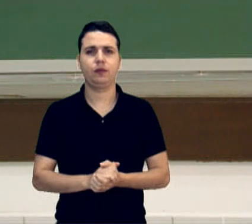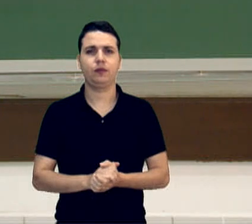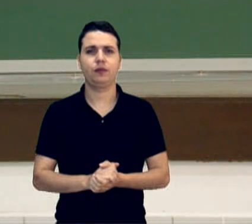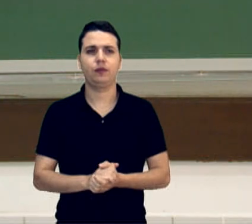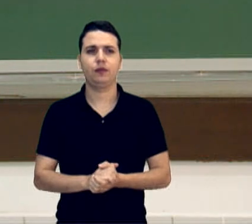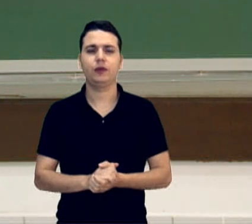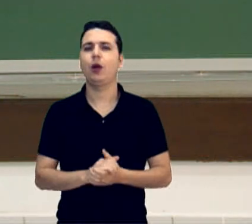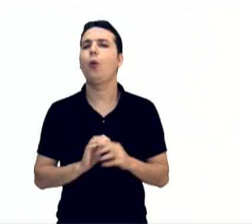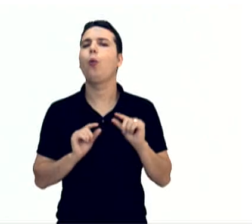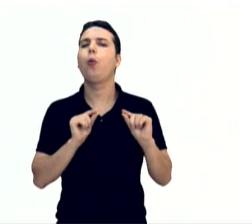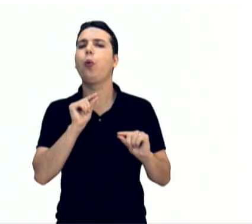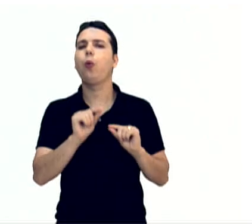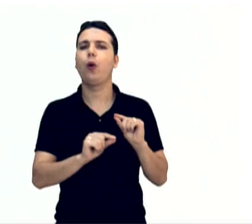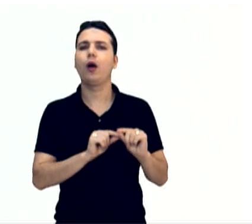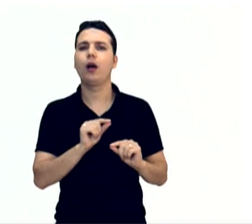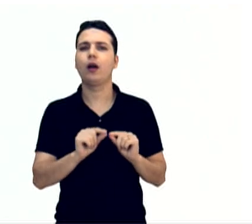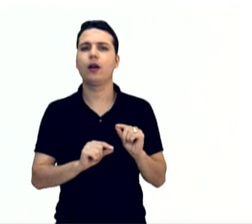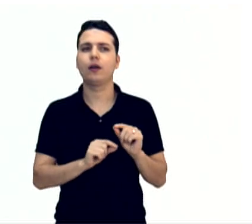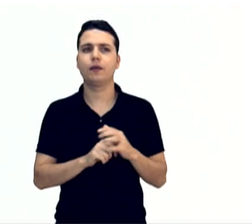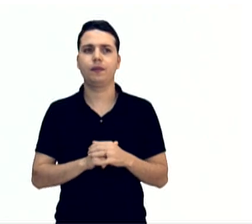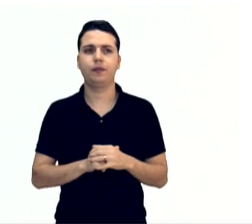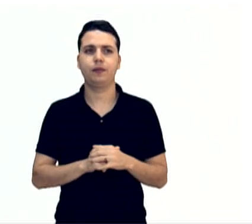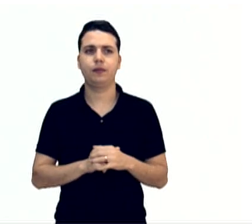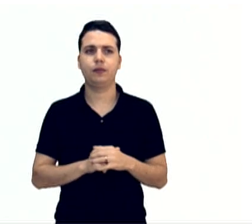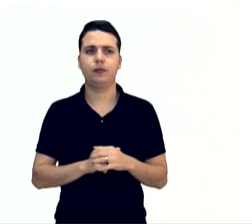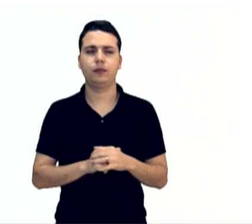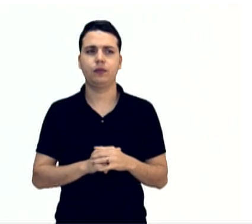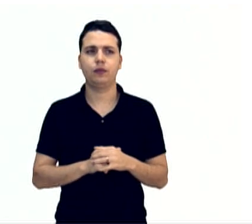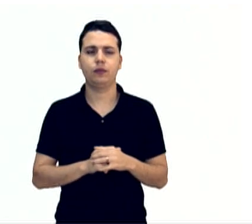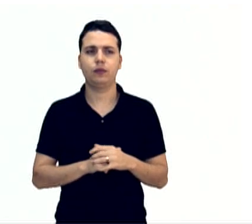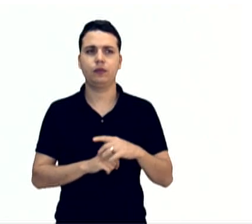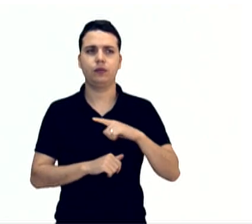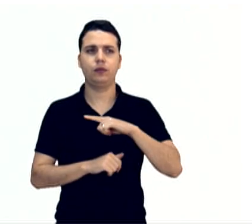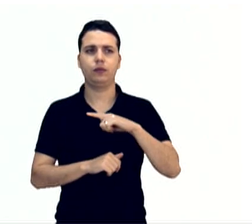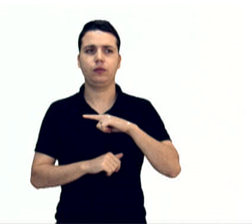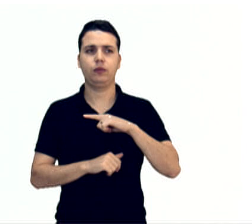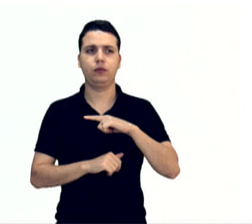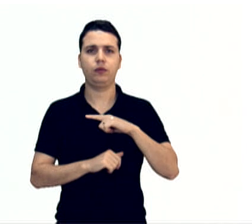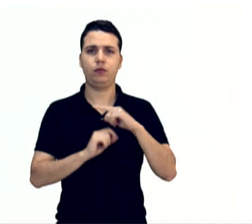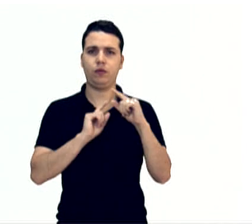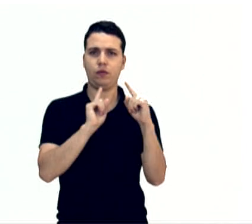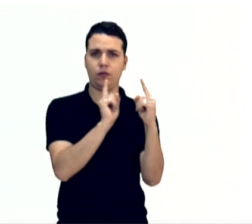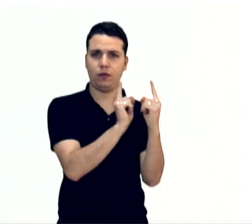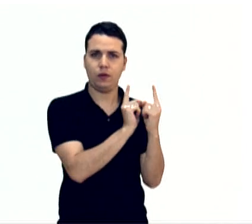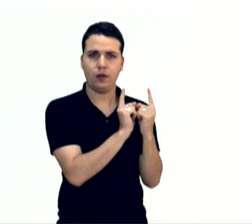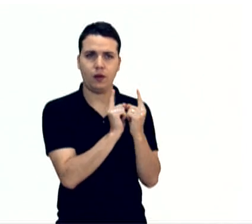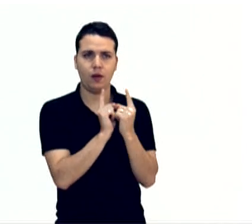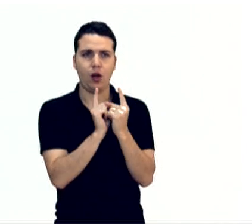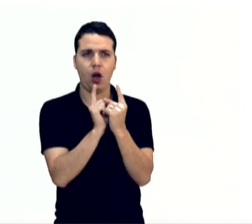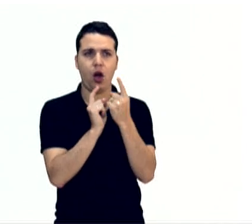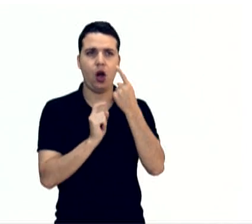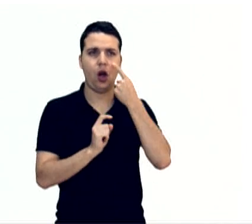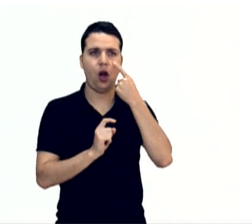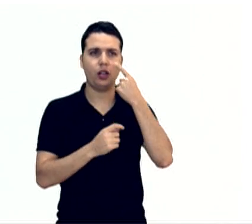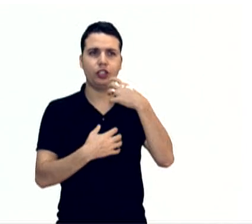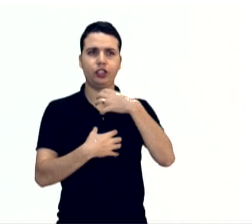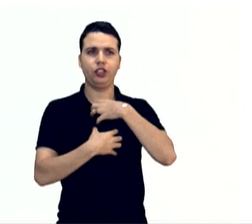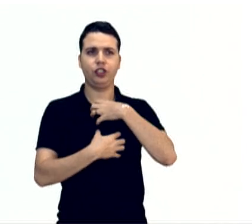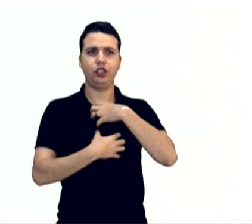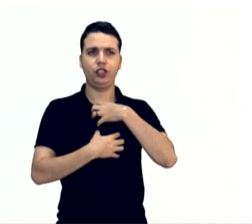O que temos aqui? Vamos ver. Temos aqui um casal dançando, olha só que